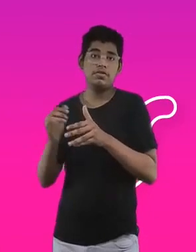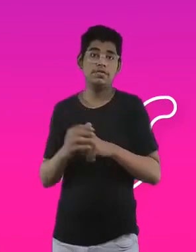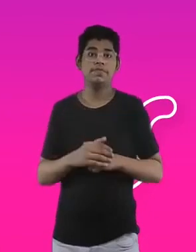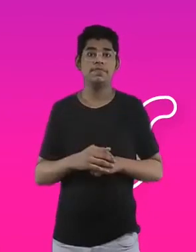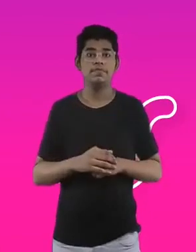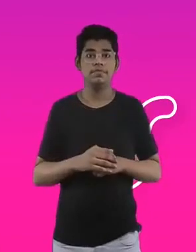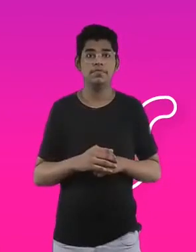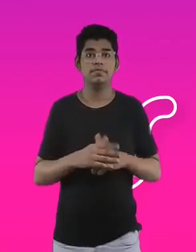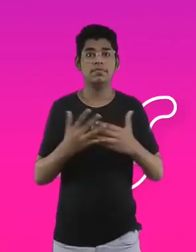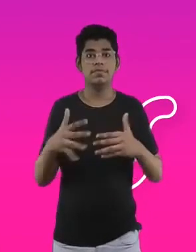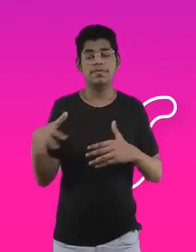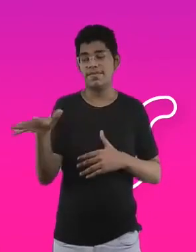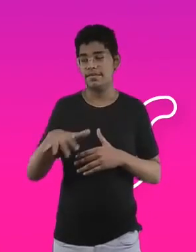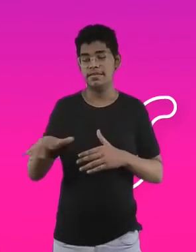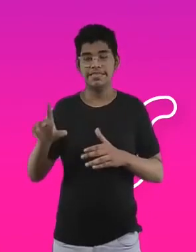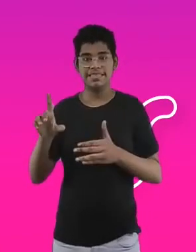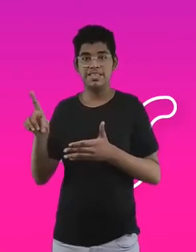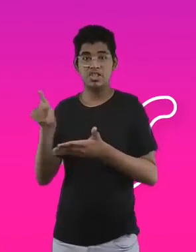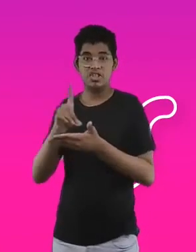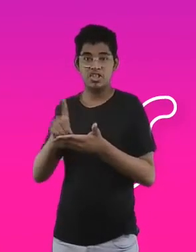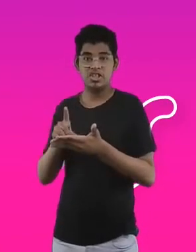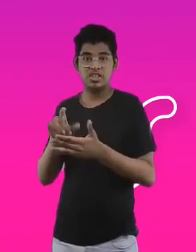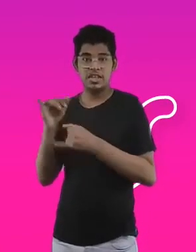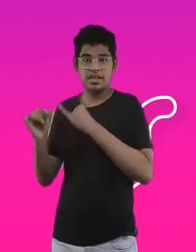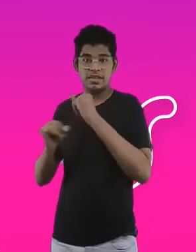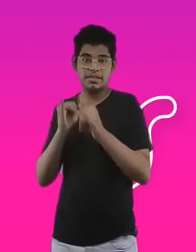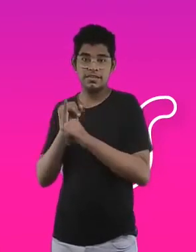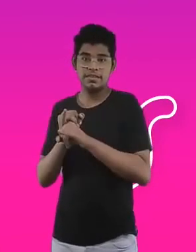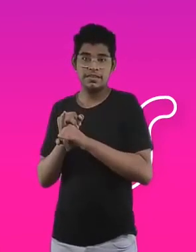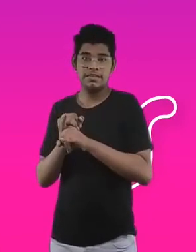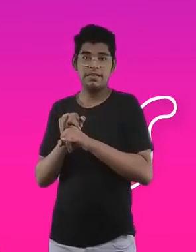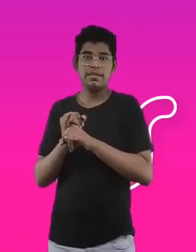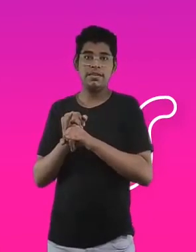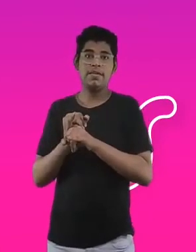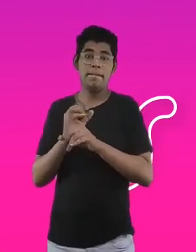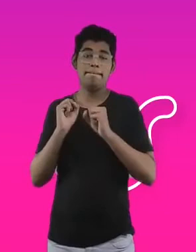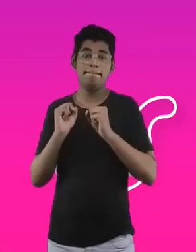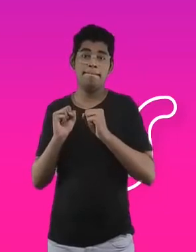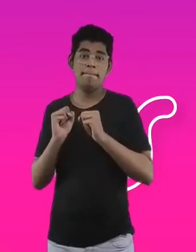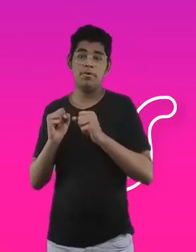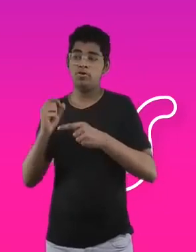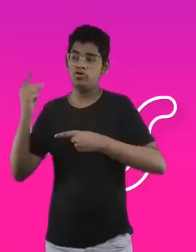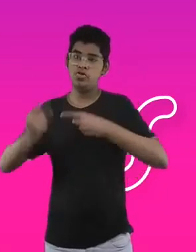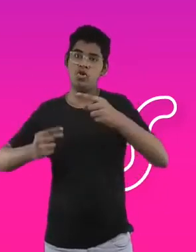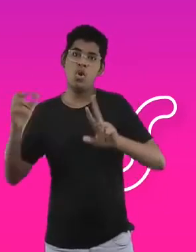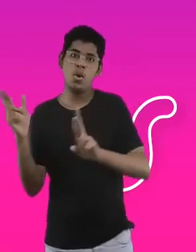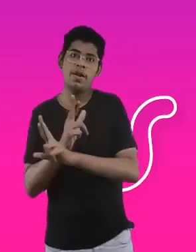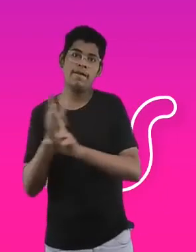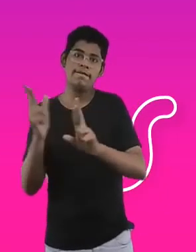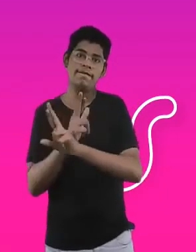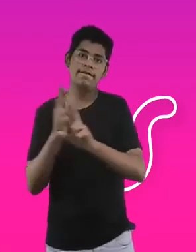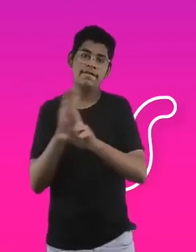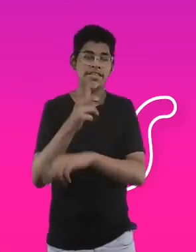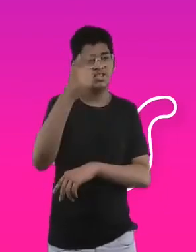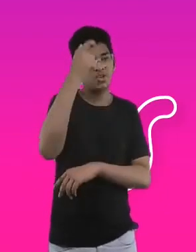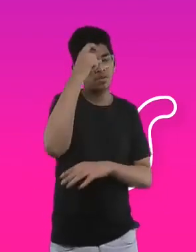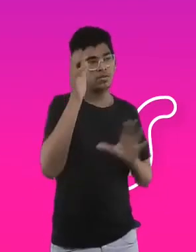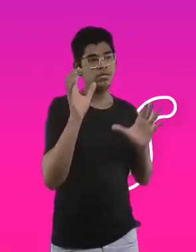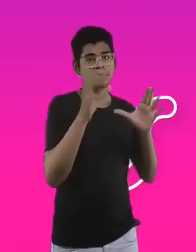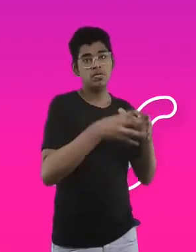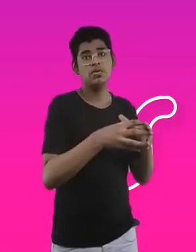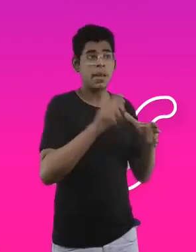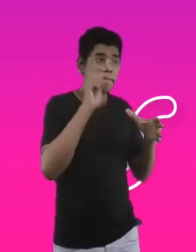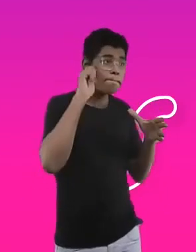cyberespaço como inconsciente coletivo pode dialogar de uma maneira positiva como esse inconsciente coletivo do povo preto, né?